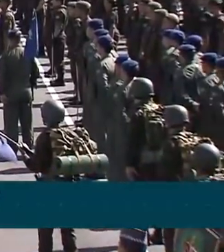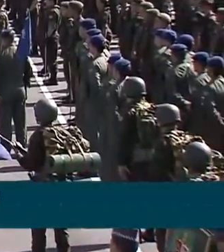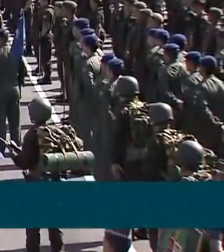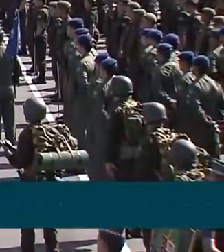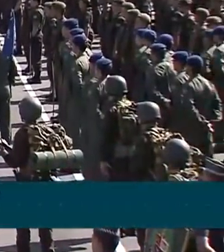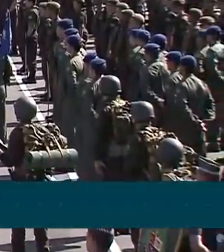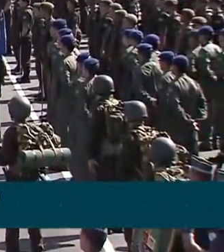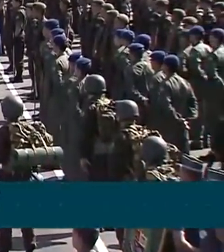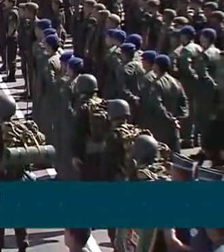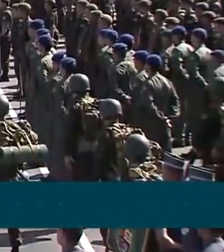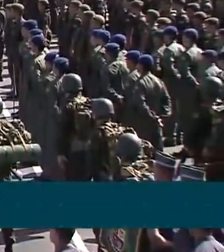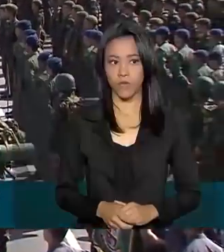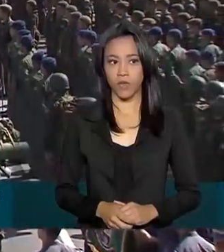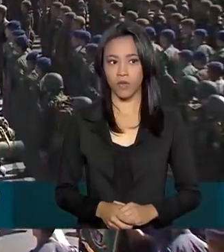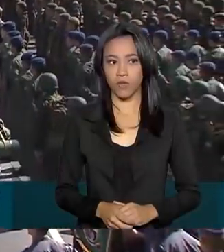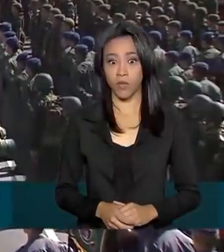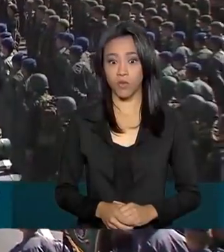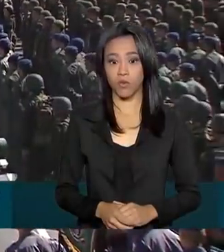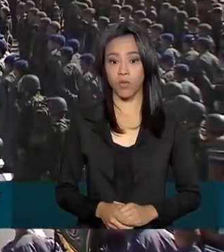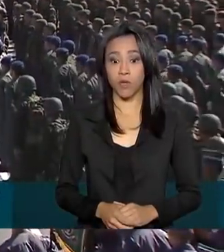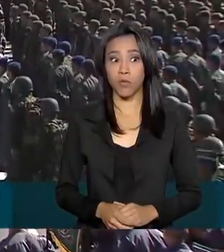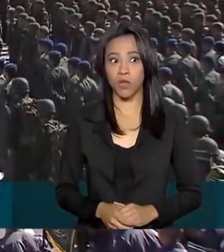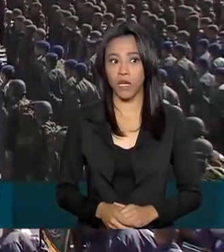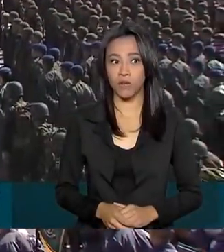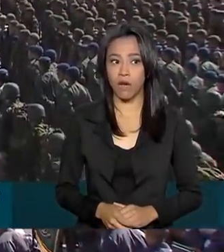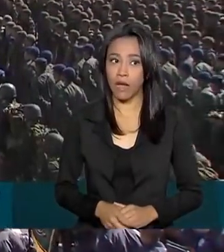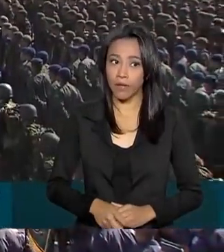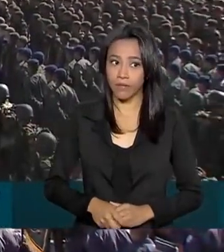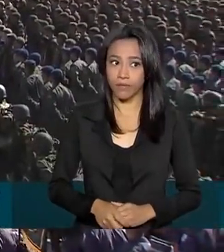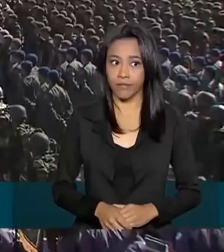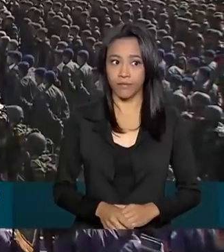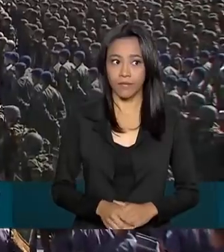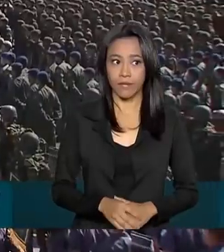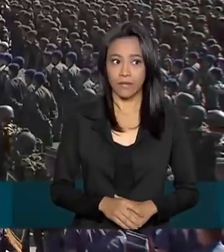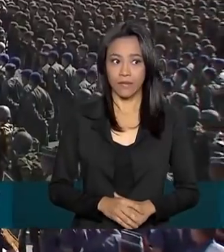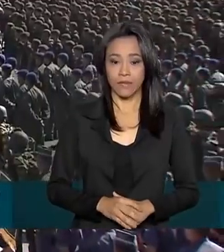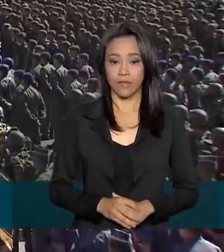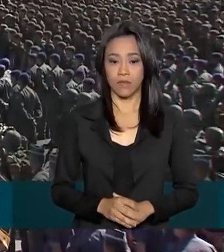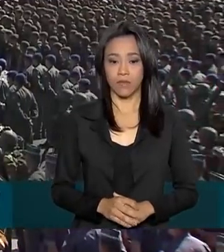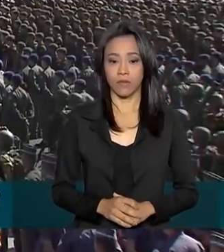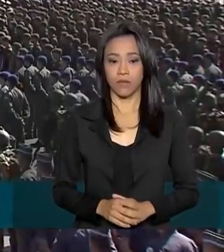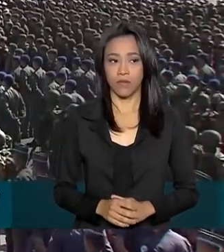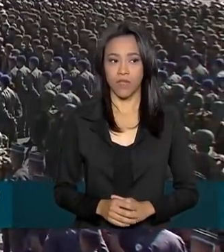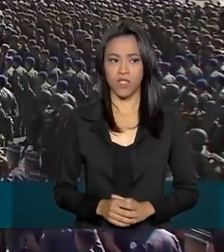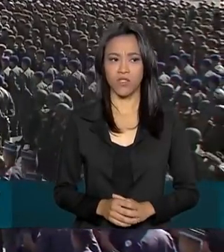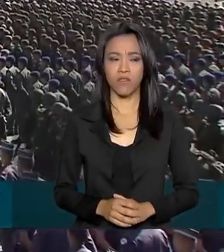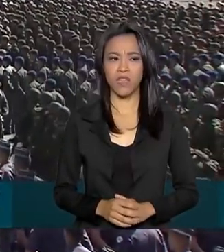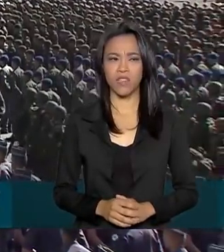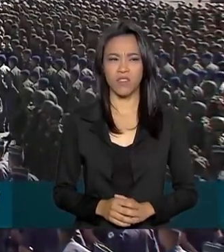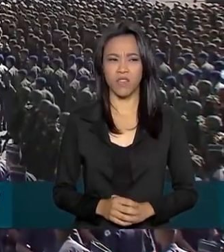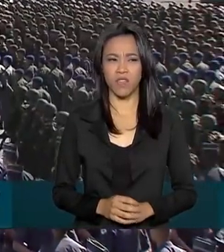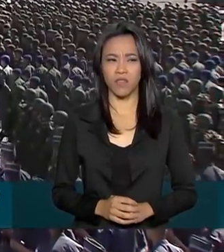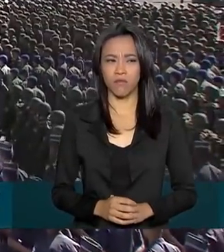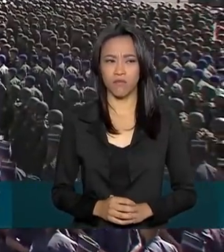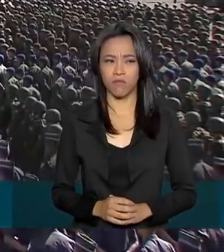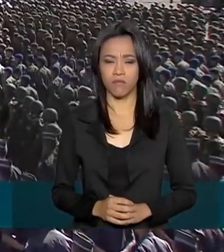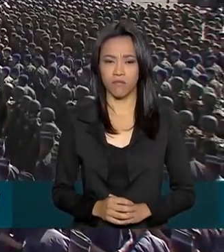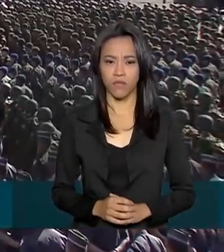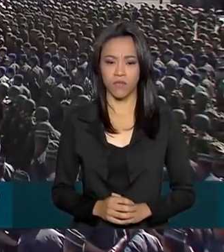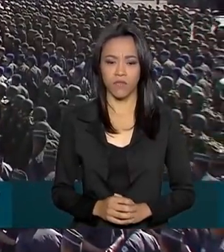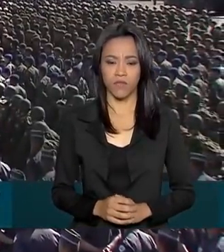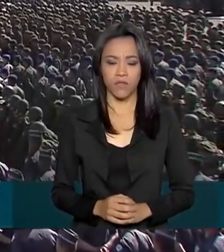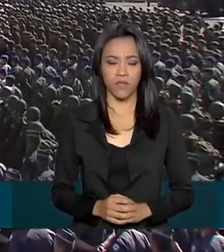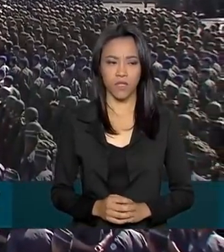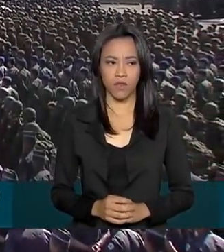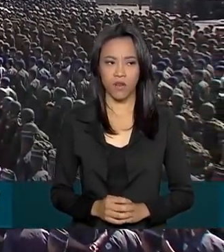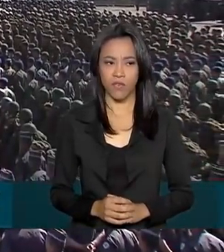parlamentares, deputados e senadores que entendem, assim como o Executivo, que a nossa